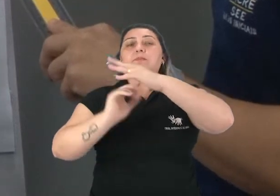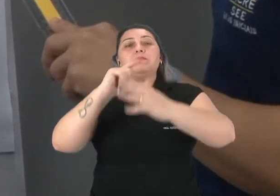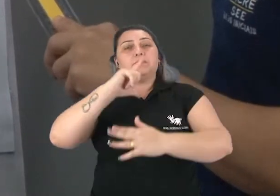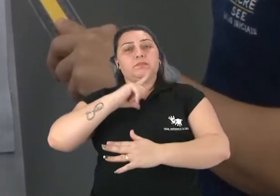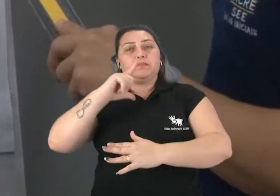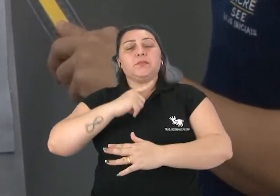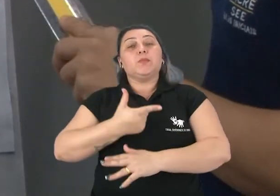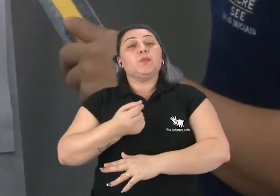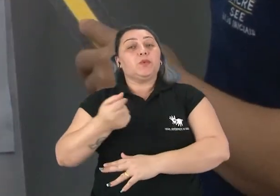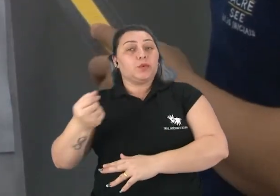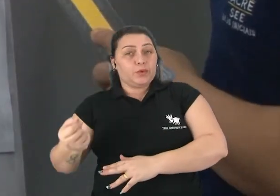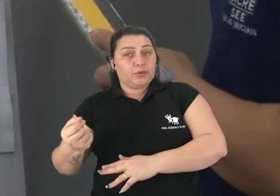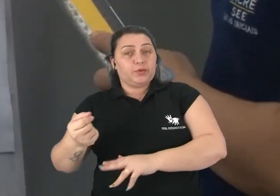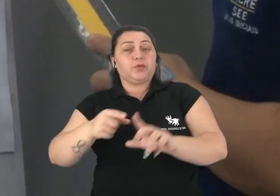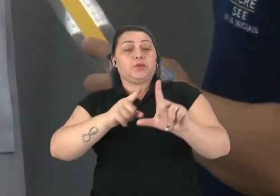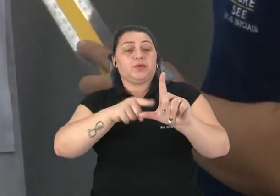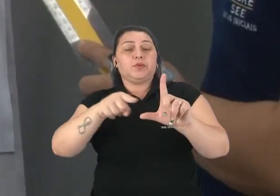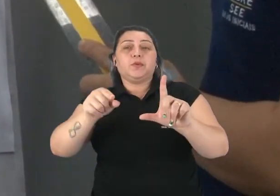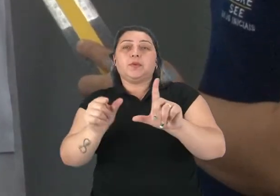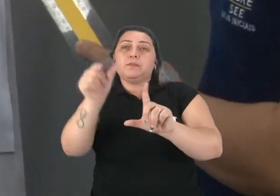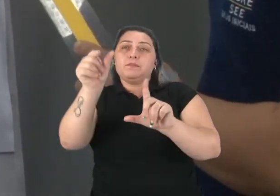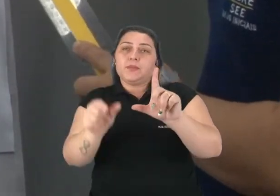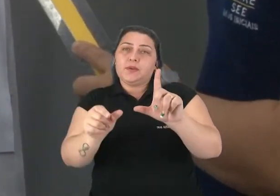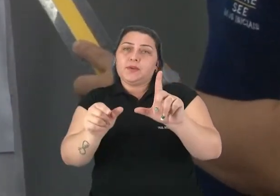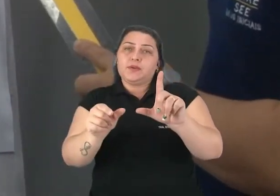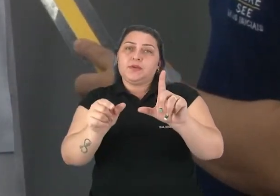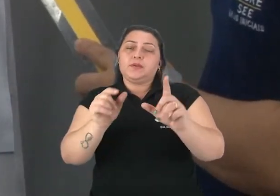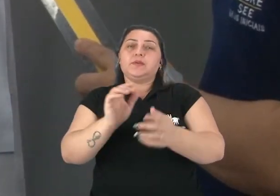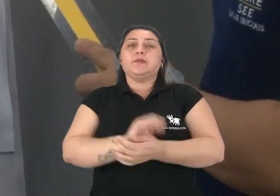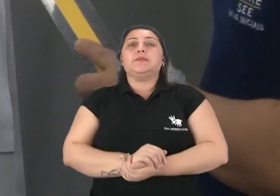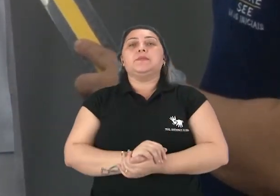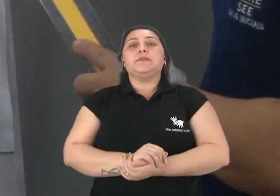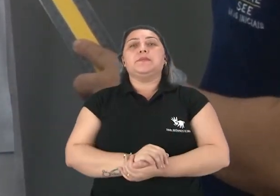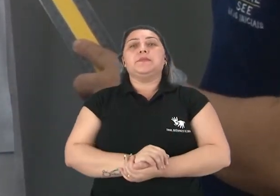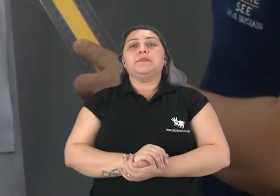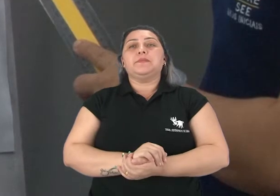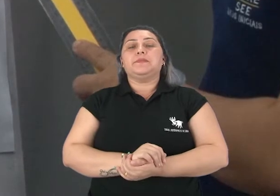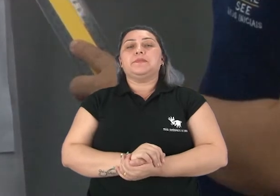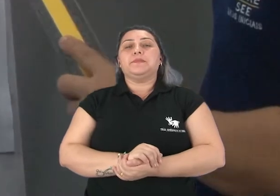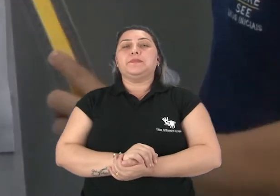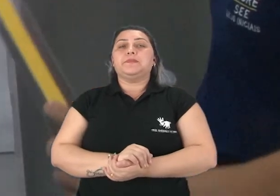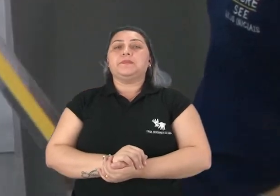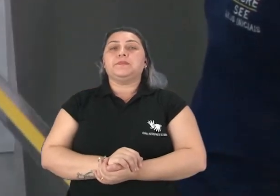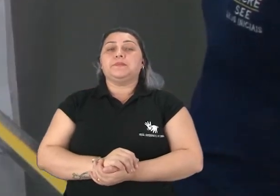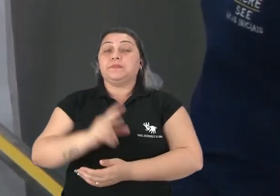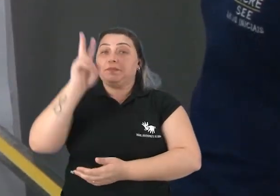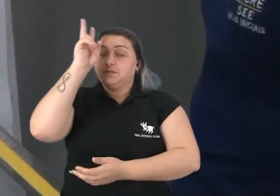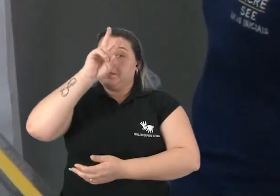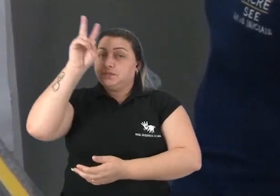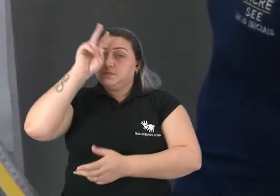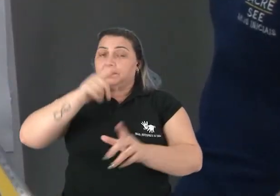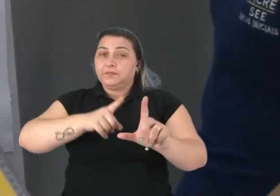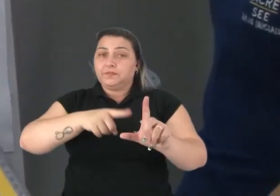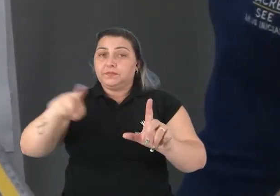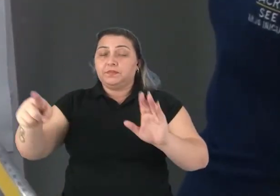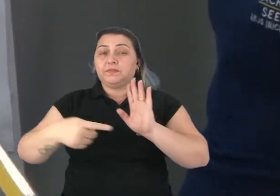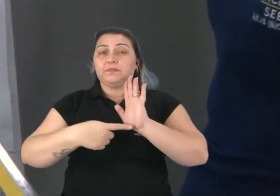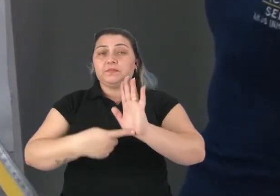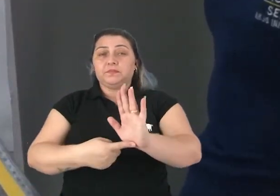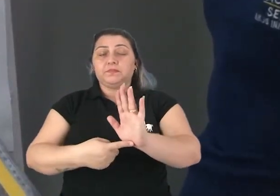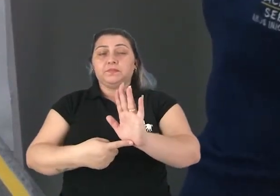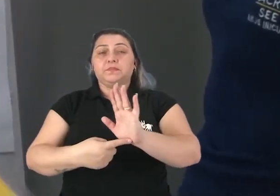o 200 milhões. Ele está aqui, exatamente na bolinha vermelha. Tá? Lembrando, esse gráfico mostra